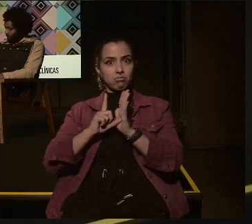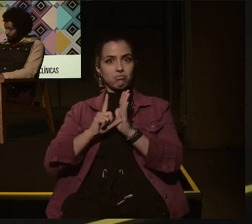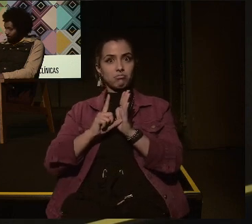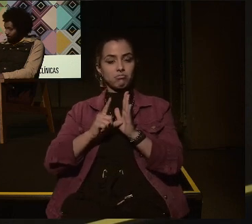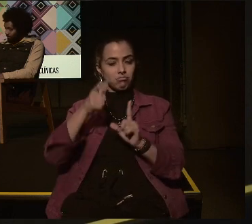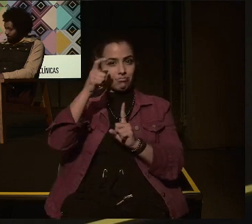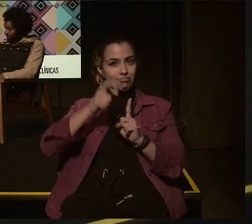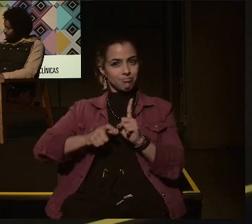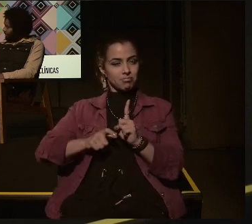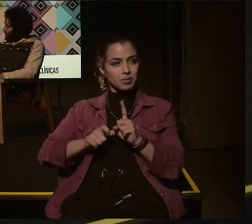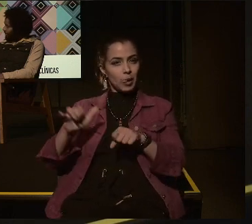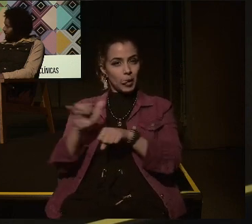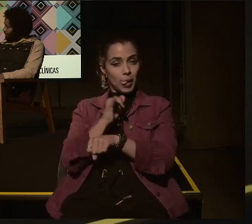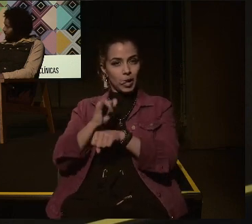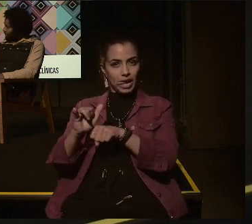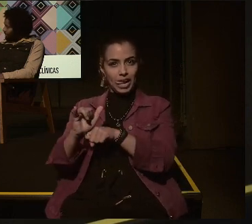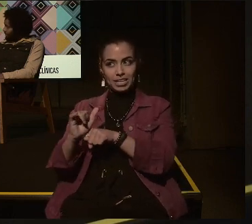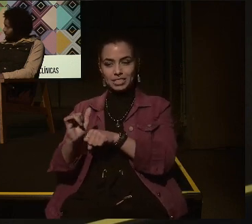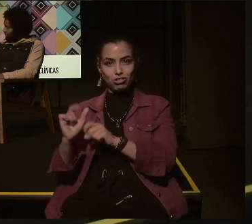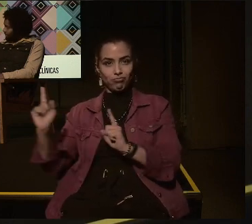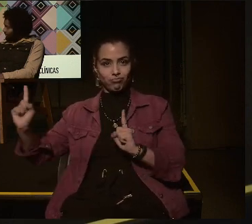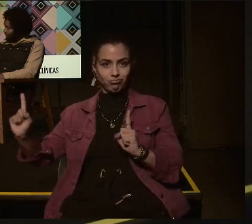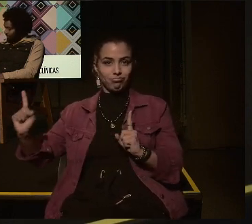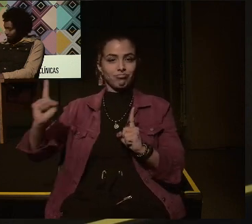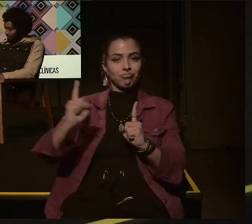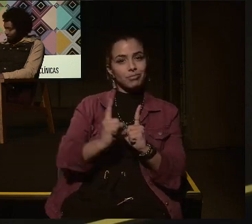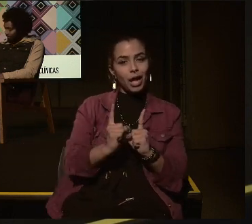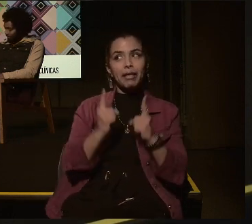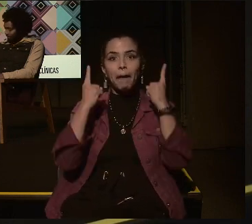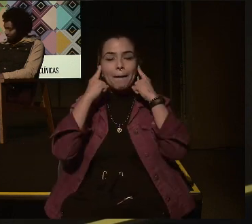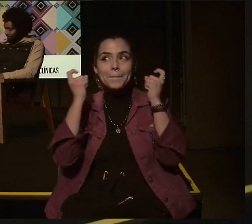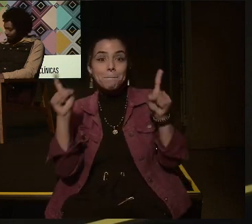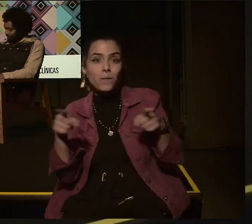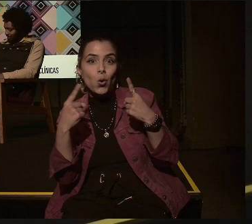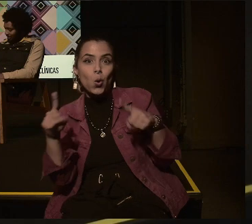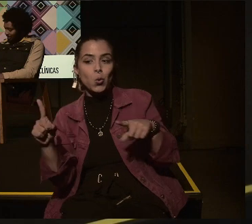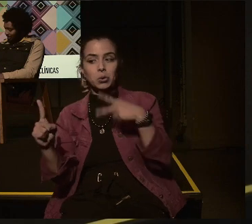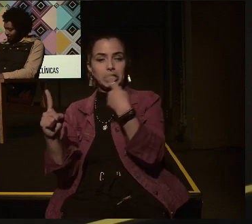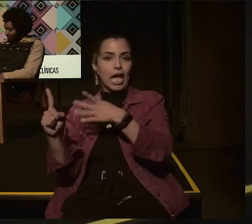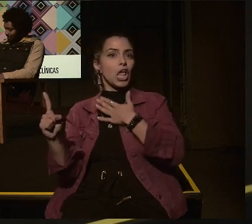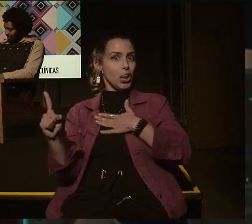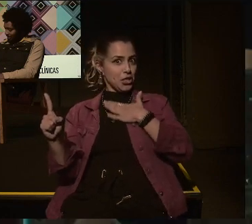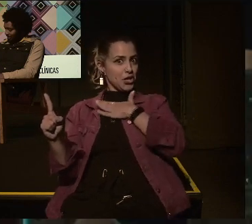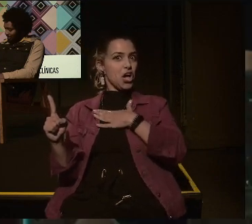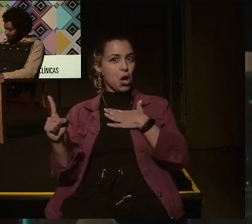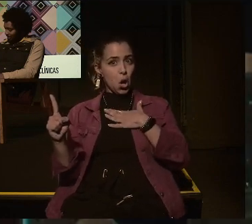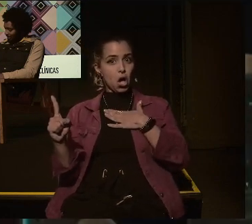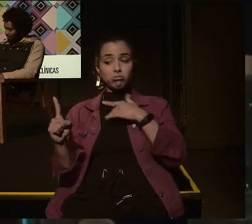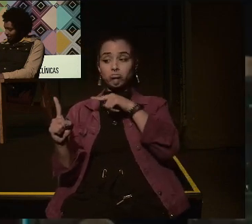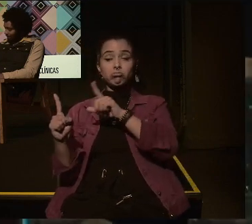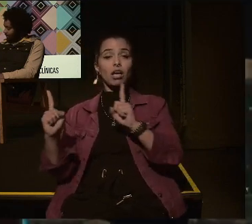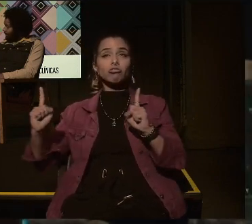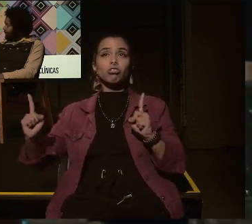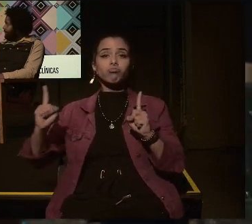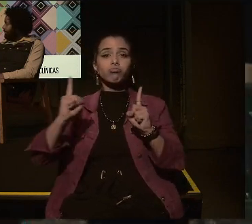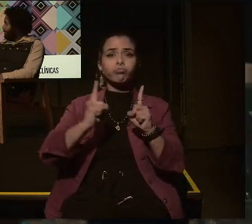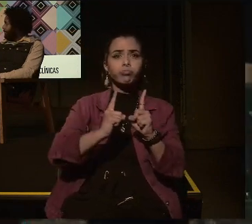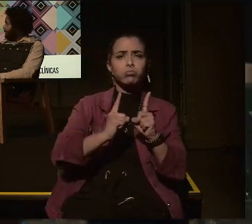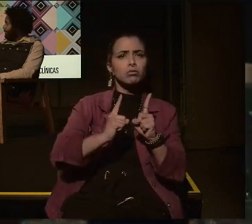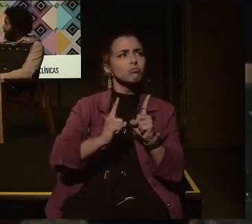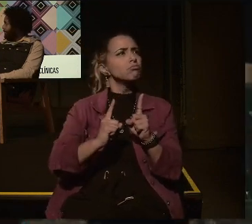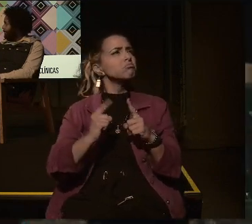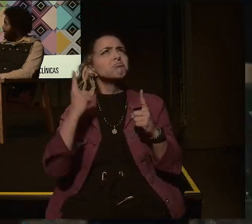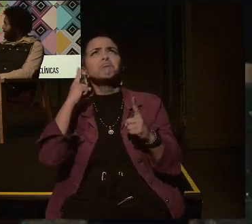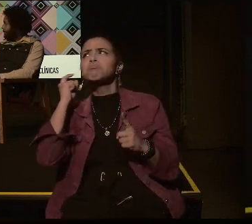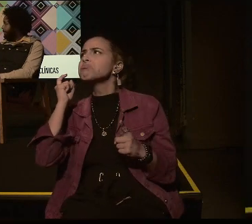quem... Põe Nick pra tocar na convivência. Põe, não, não, não. E aí ele chega escutando a Nick, ele fala assim, onde